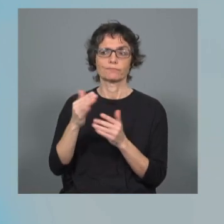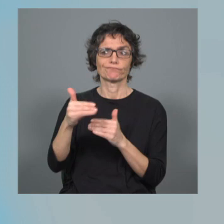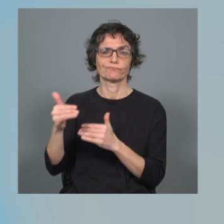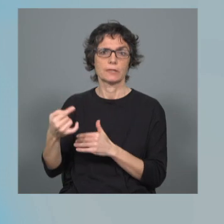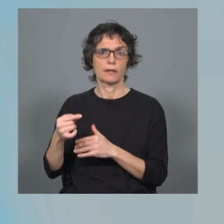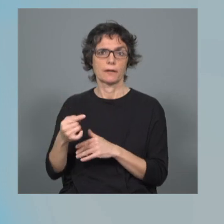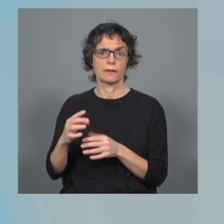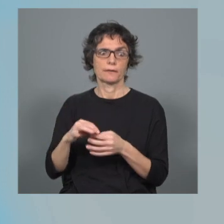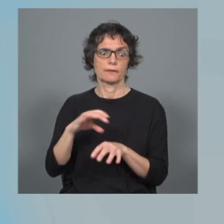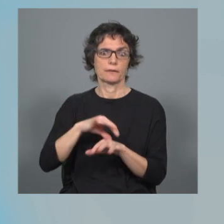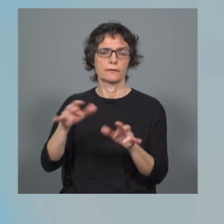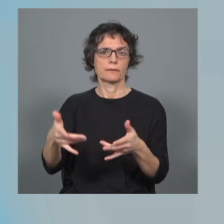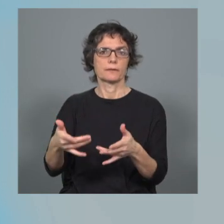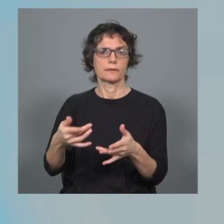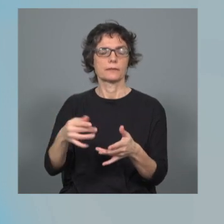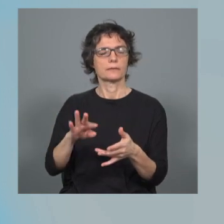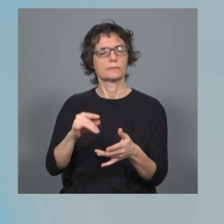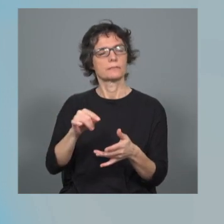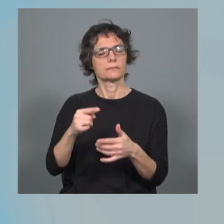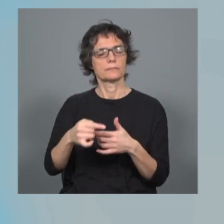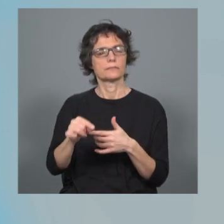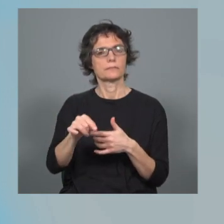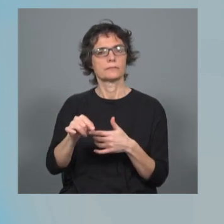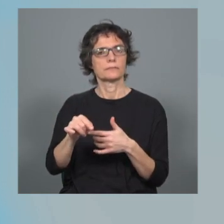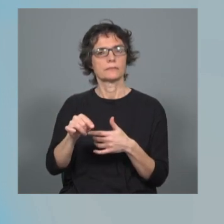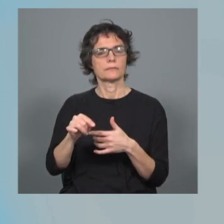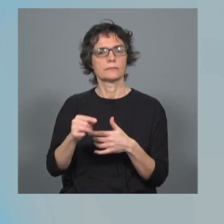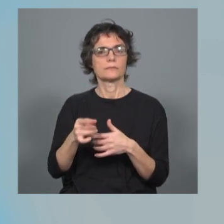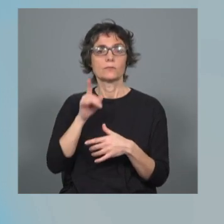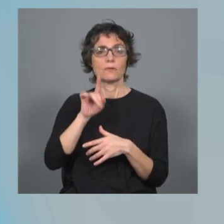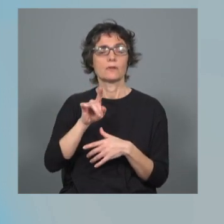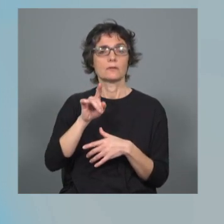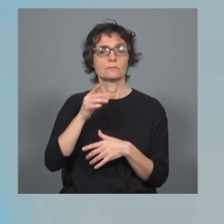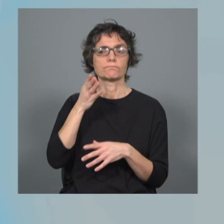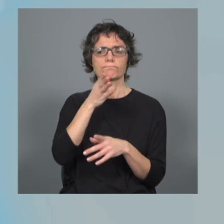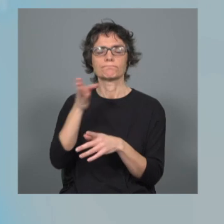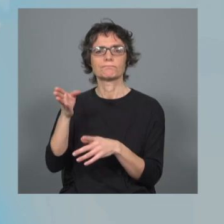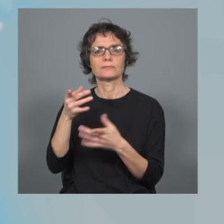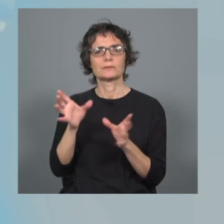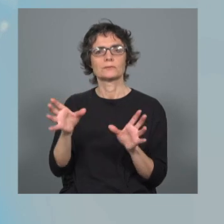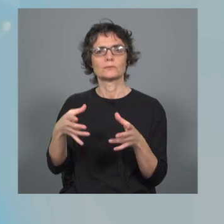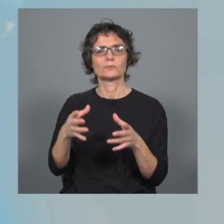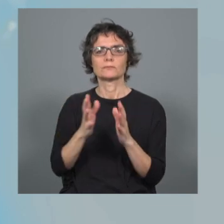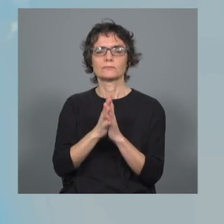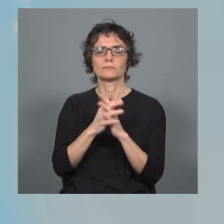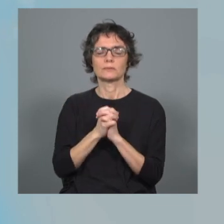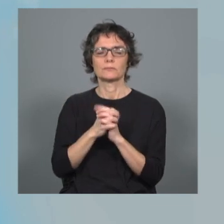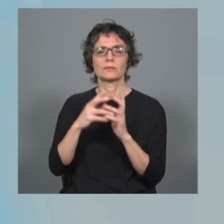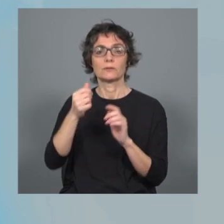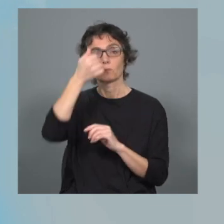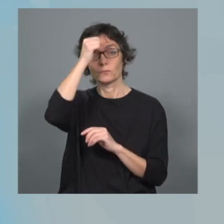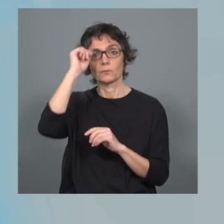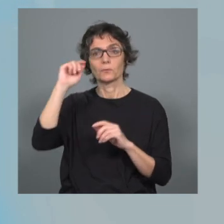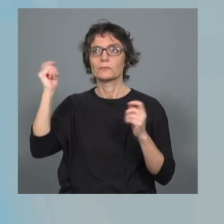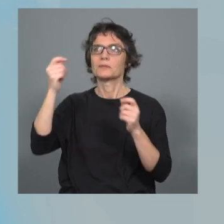pela pandemia, a remeter também nestas circunstâncias para o núcleo de cada celebração, a começar pelo Domingo de Ramos.